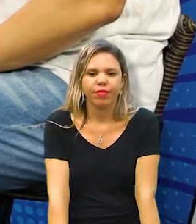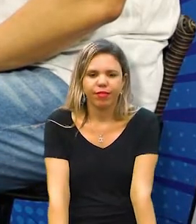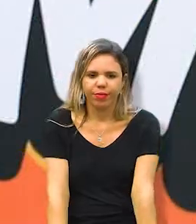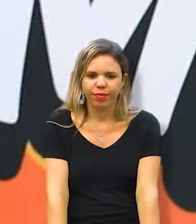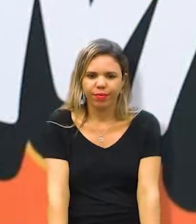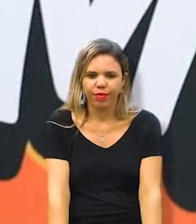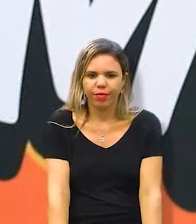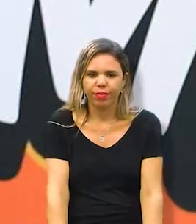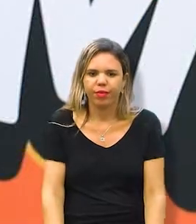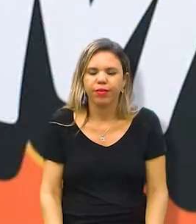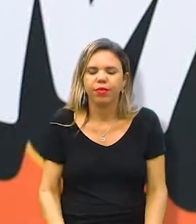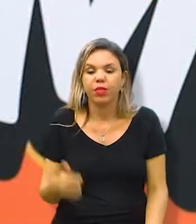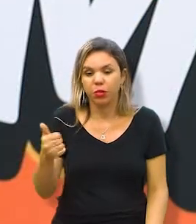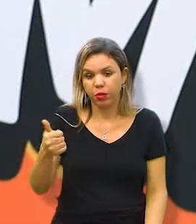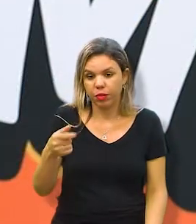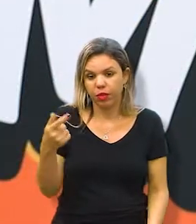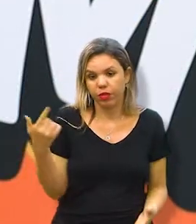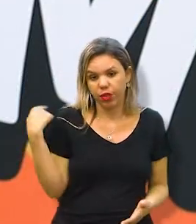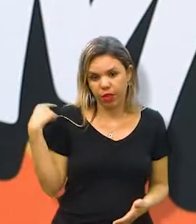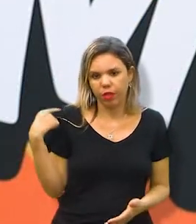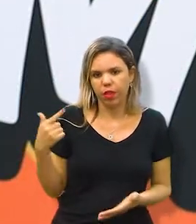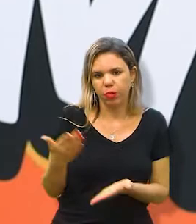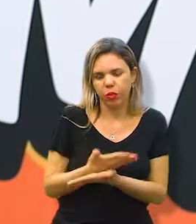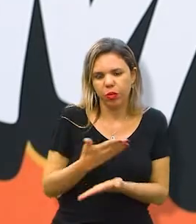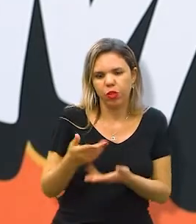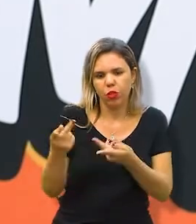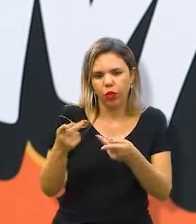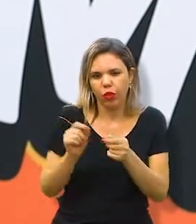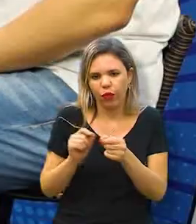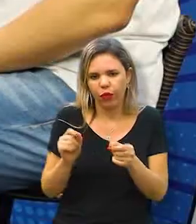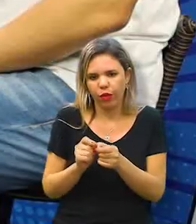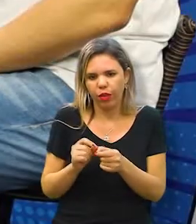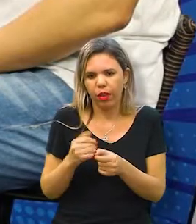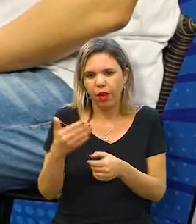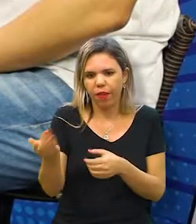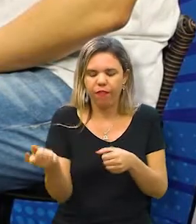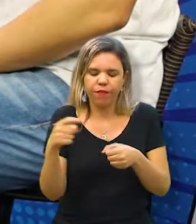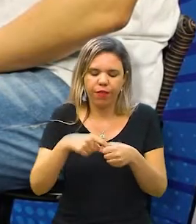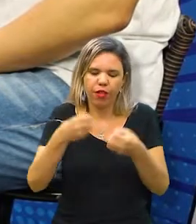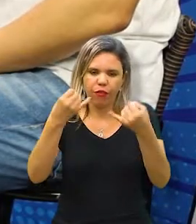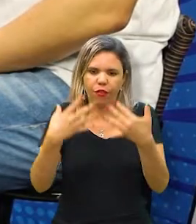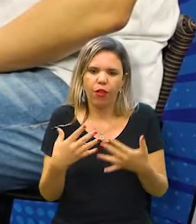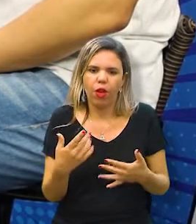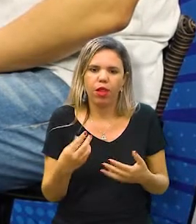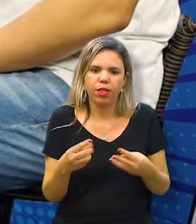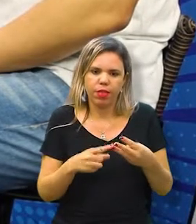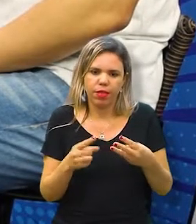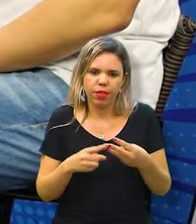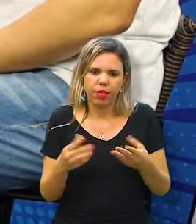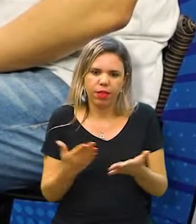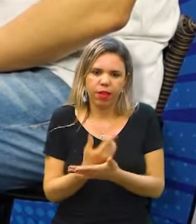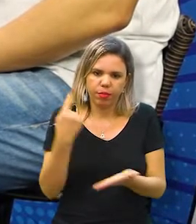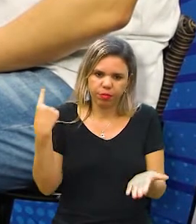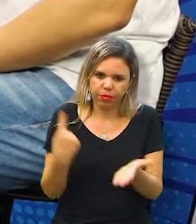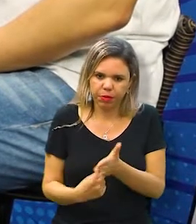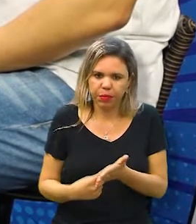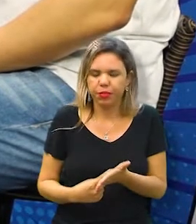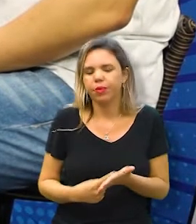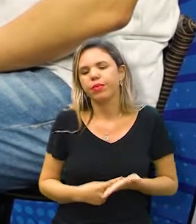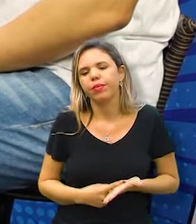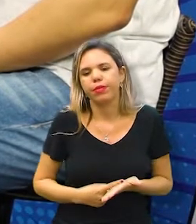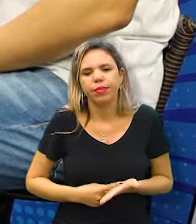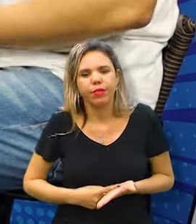Editorialportal.com.br. Mari, assim como da primeira vez, né, convite feito para voltar aqui e contar o terceiro livro,